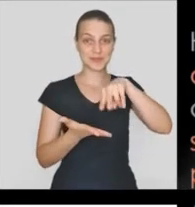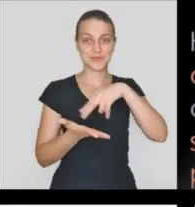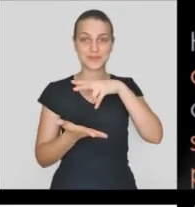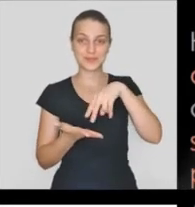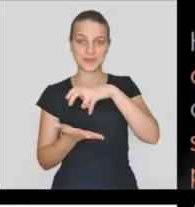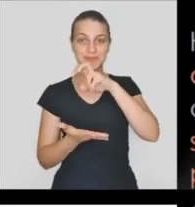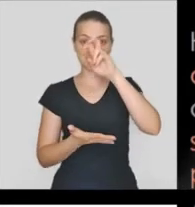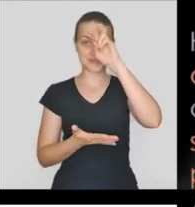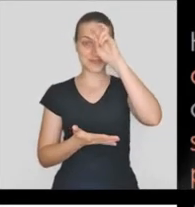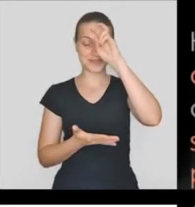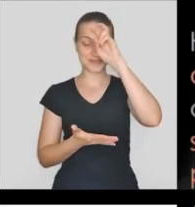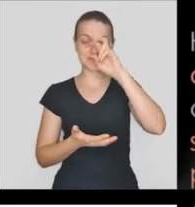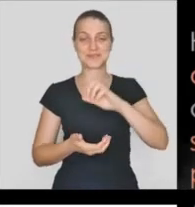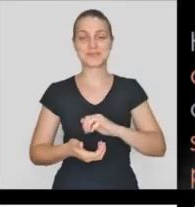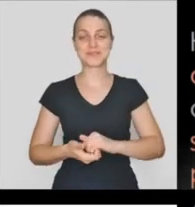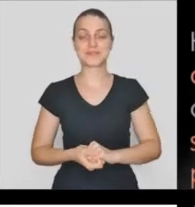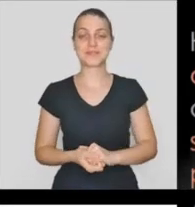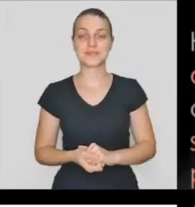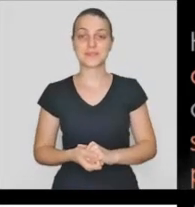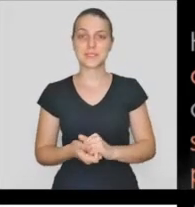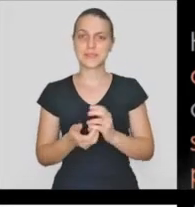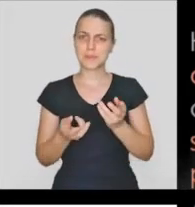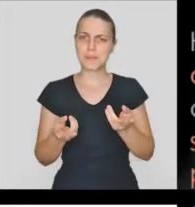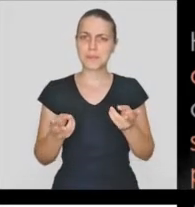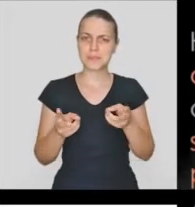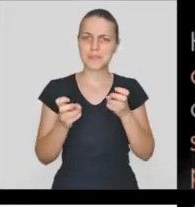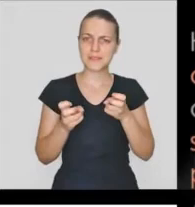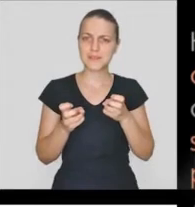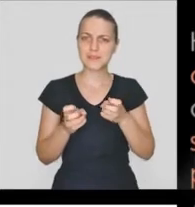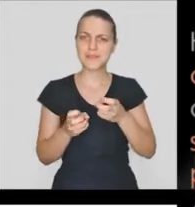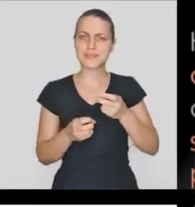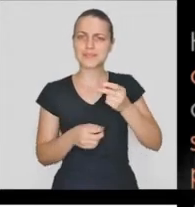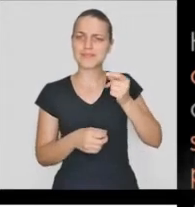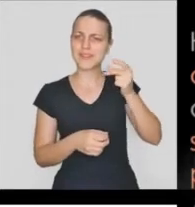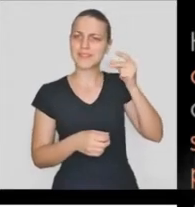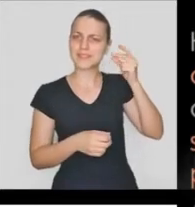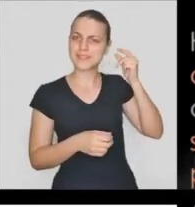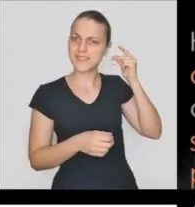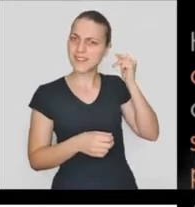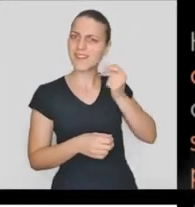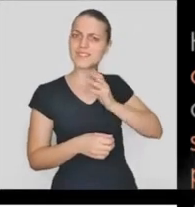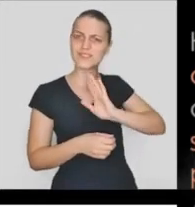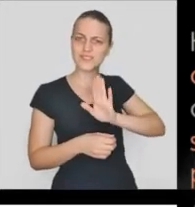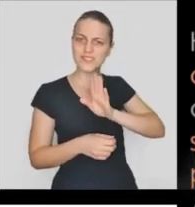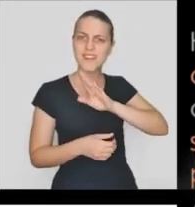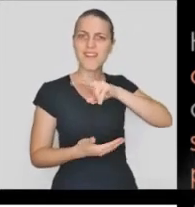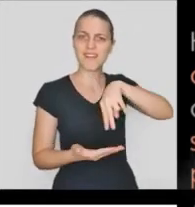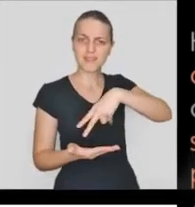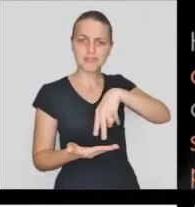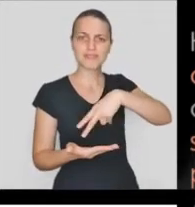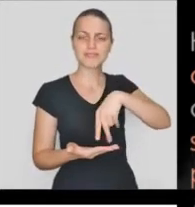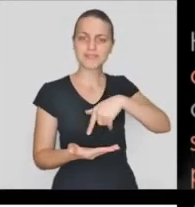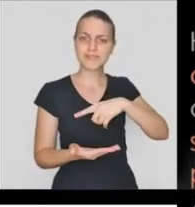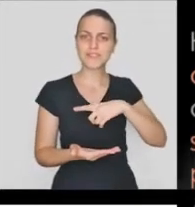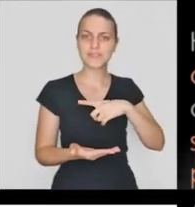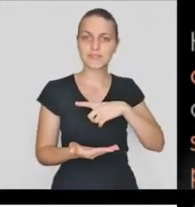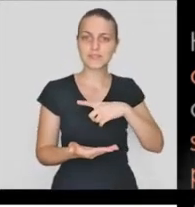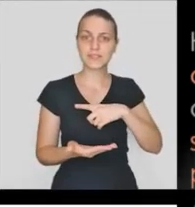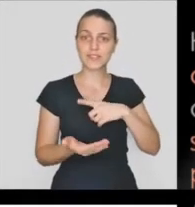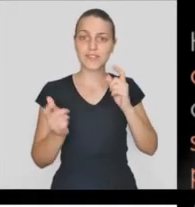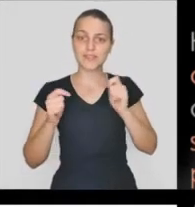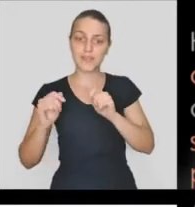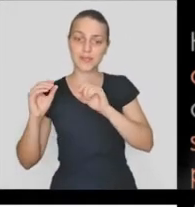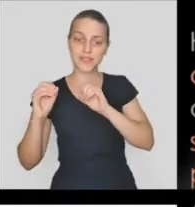um elemento importante desde as sociedades primitivas e uma forma de transmitir conhecimento